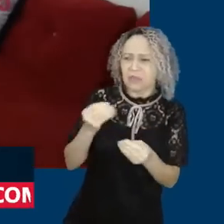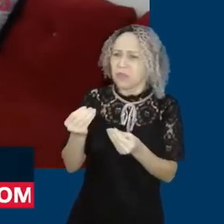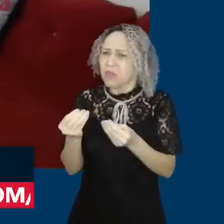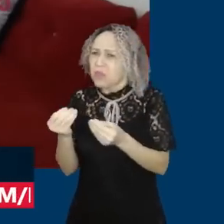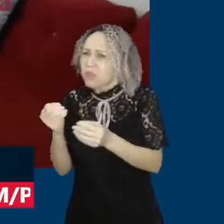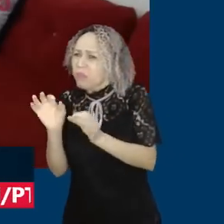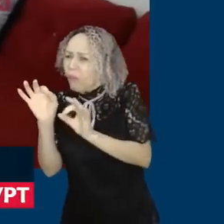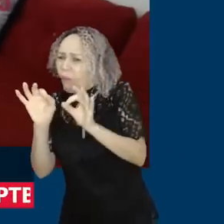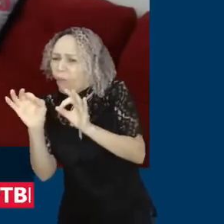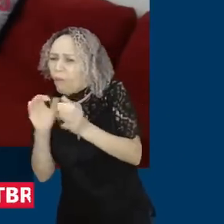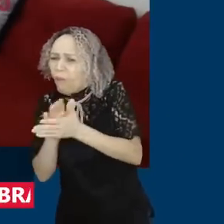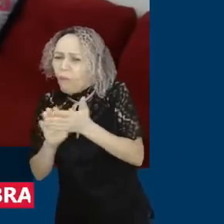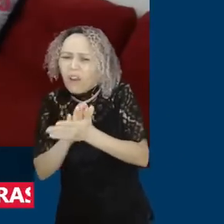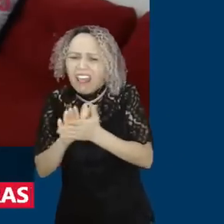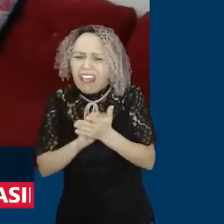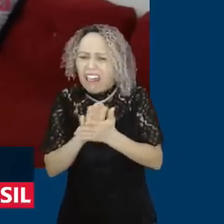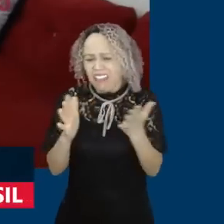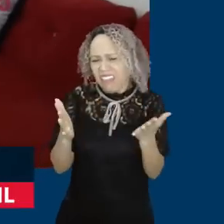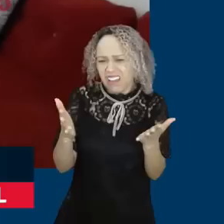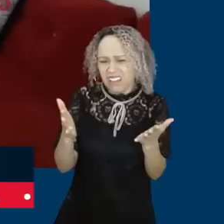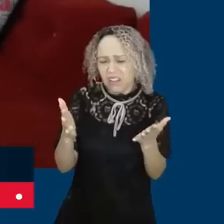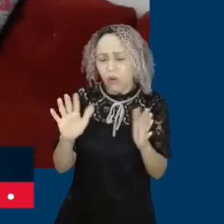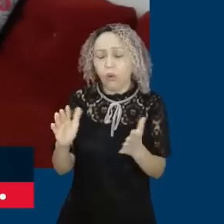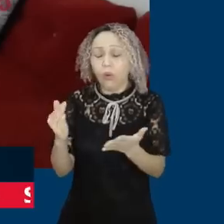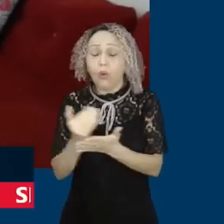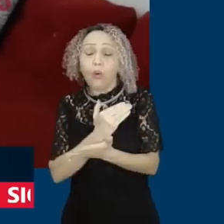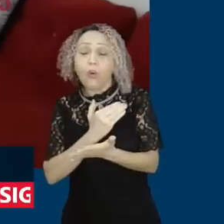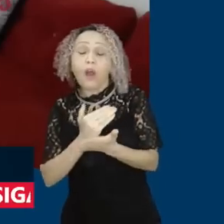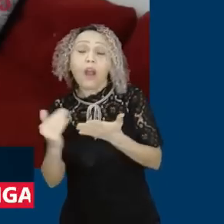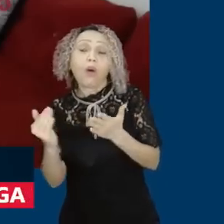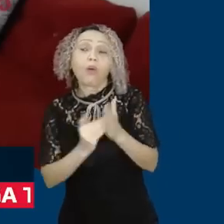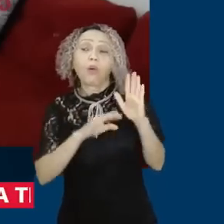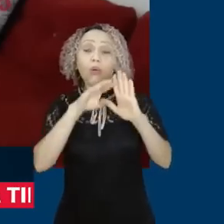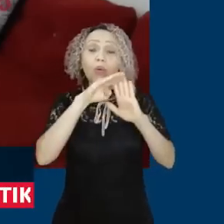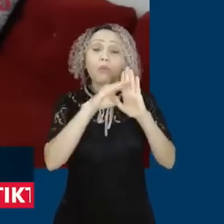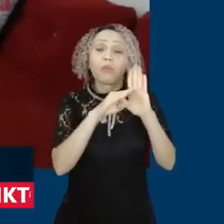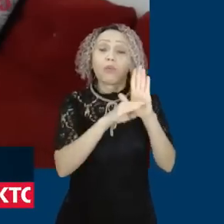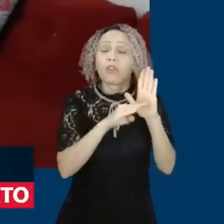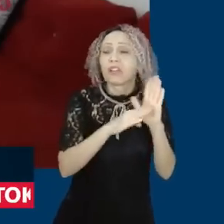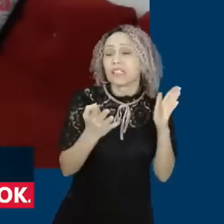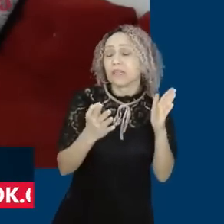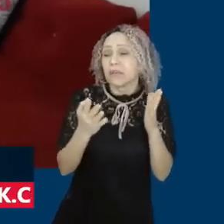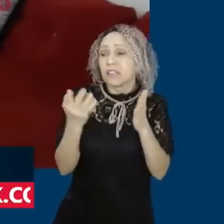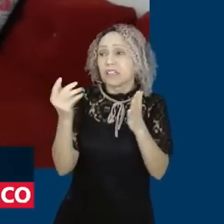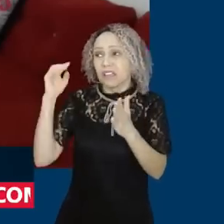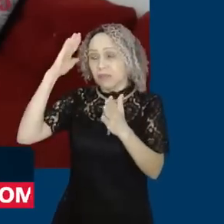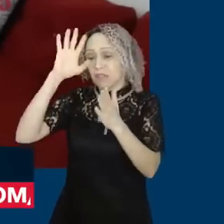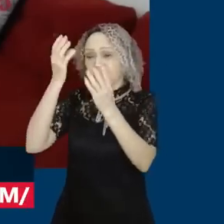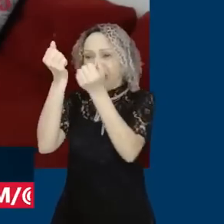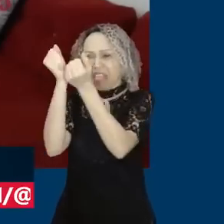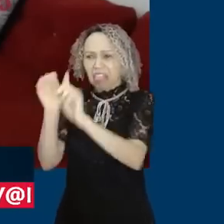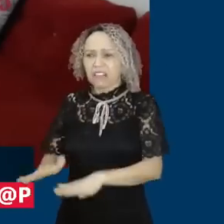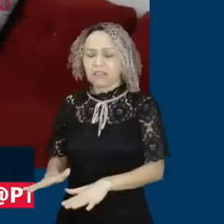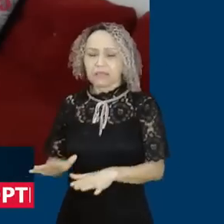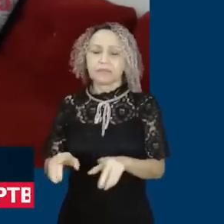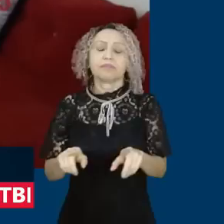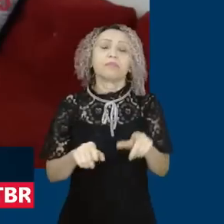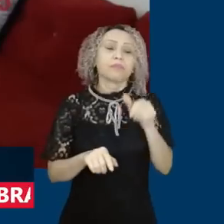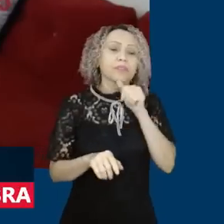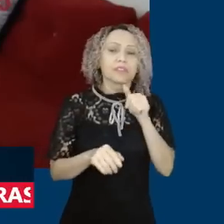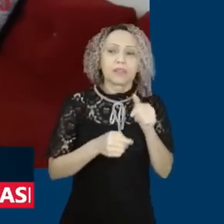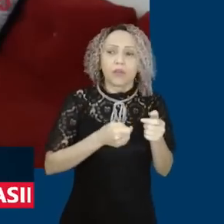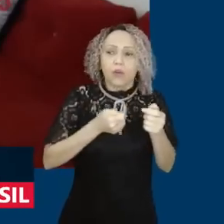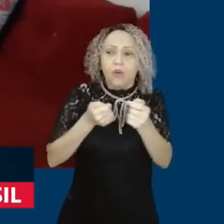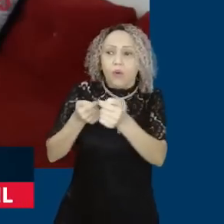critério, ou programas que foram extintos mesmo, né? Aí ele cita também o Auxílio Brasil, né? O Tribunal de Contas da União calcula que nada menos